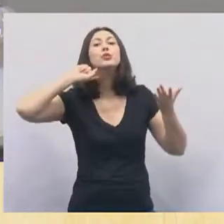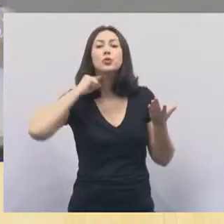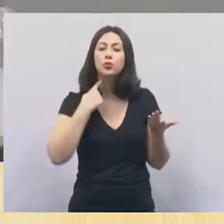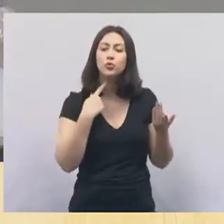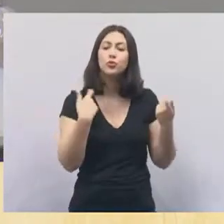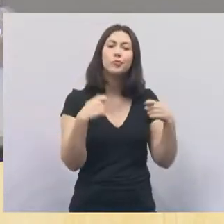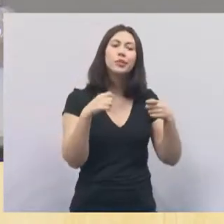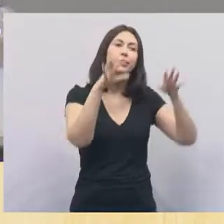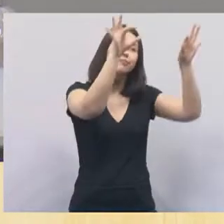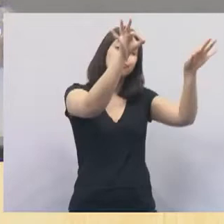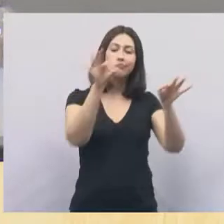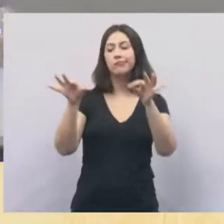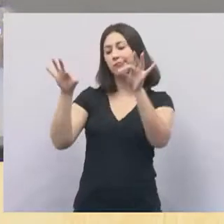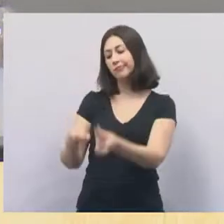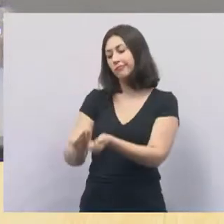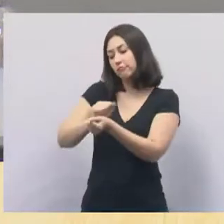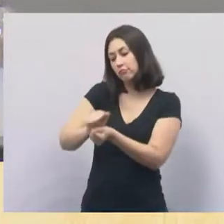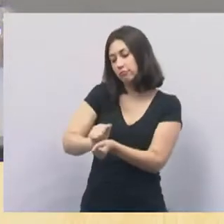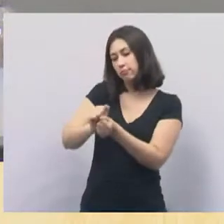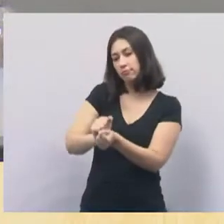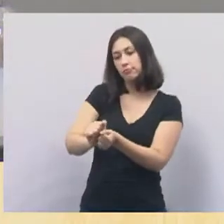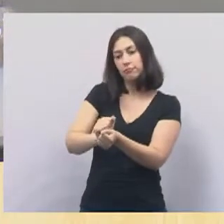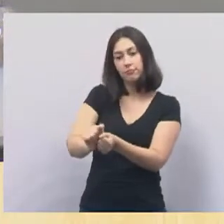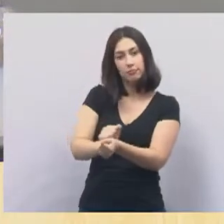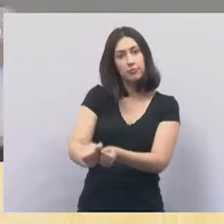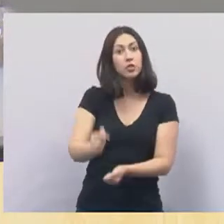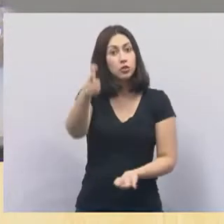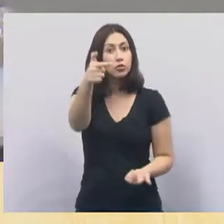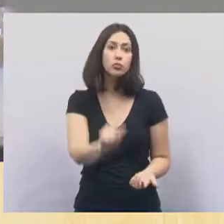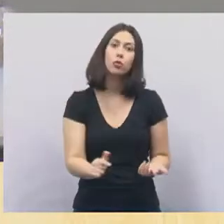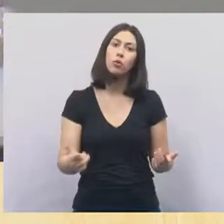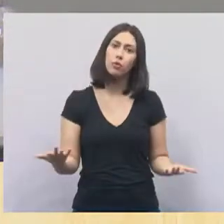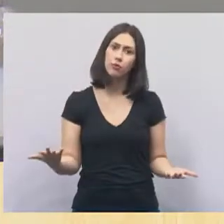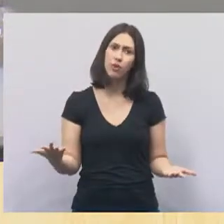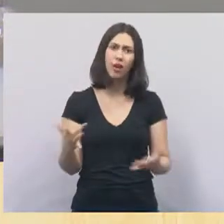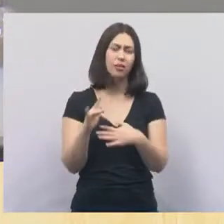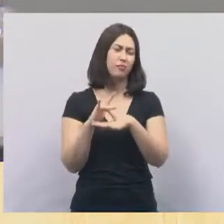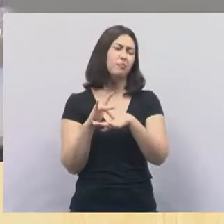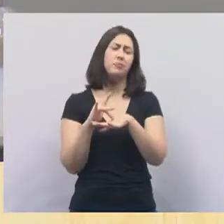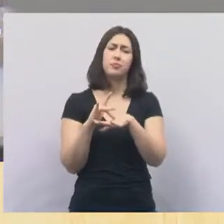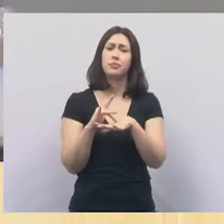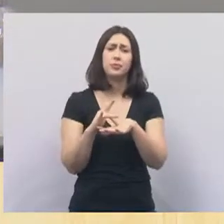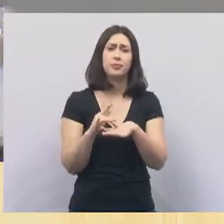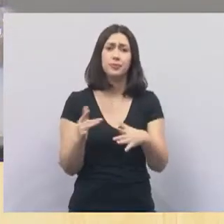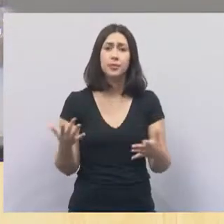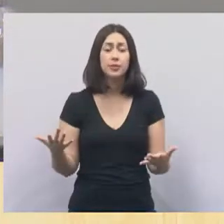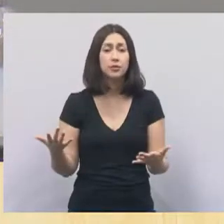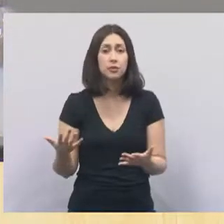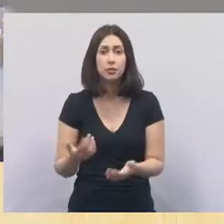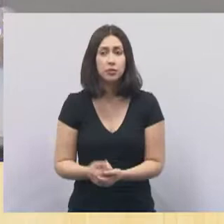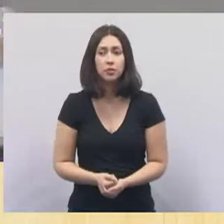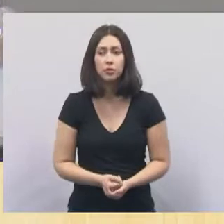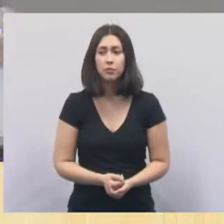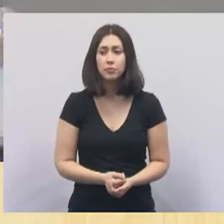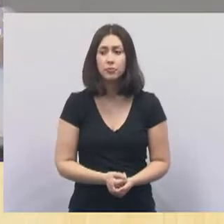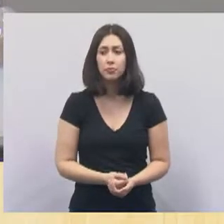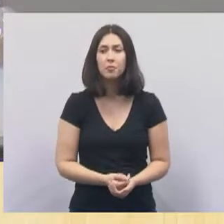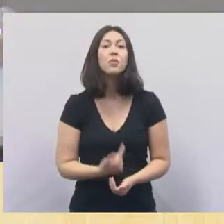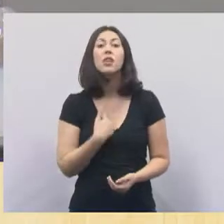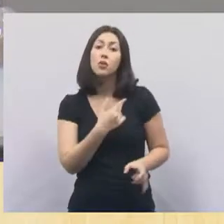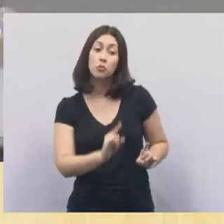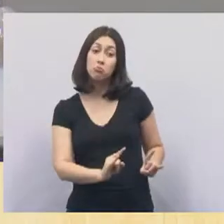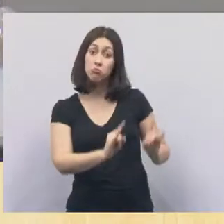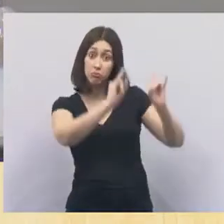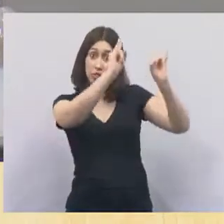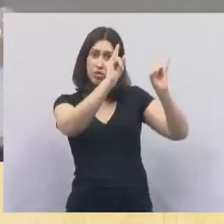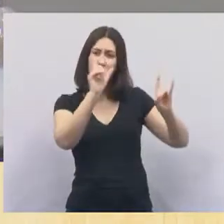tem que tirar ela vai de novo lavar roupa de novo é absurdo isso eu tava lá no prédio